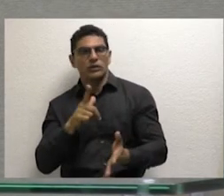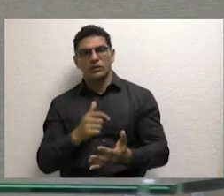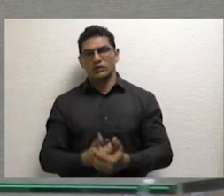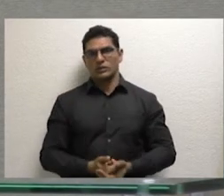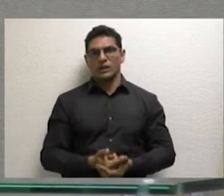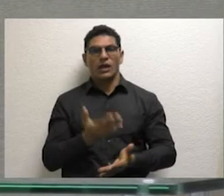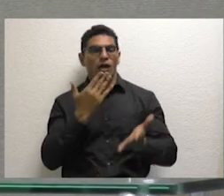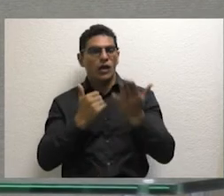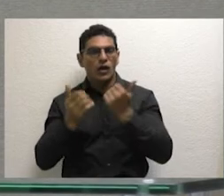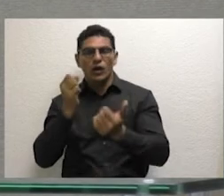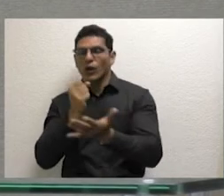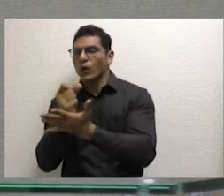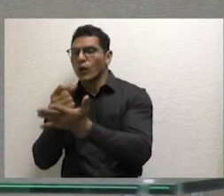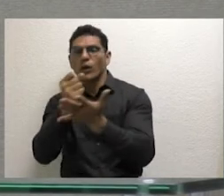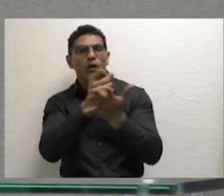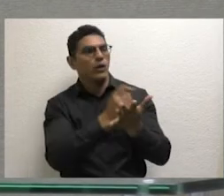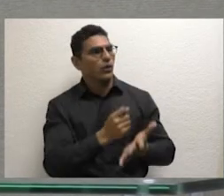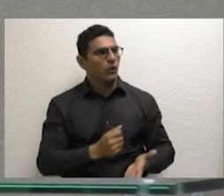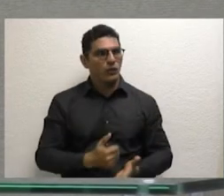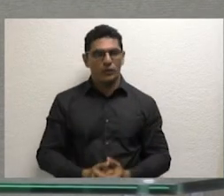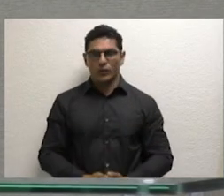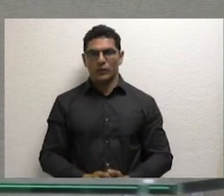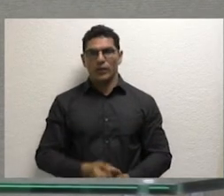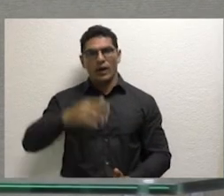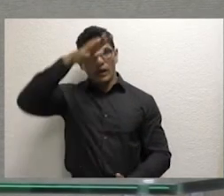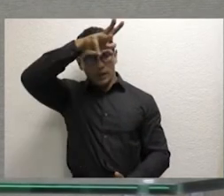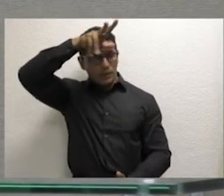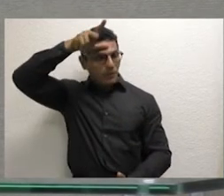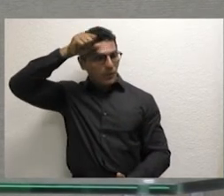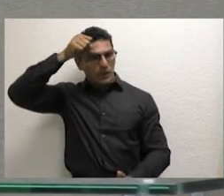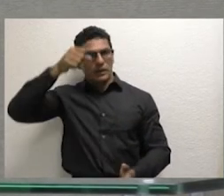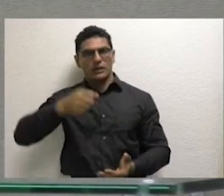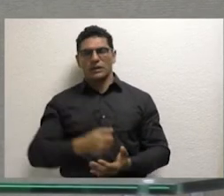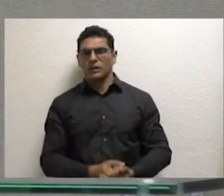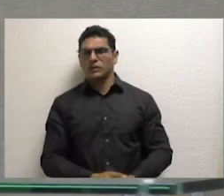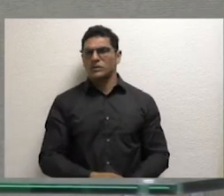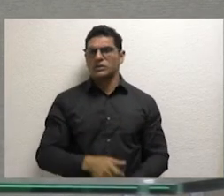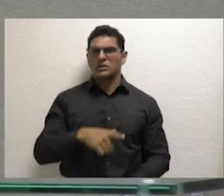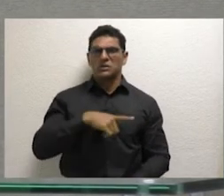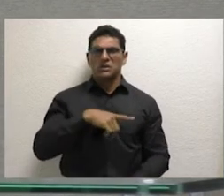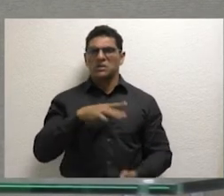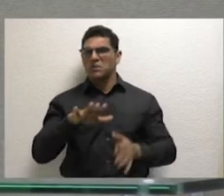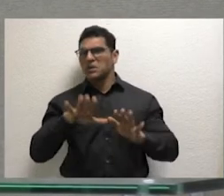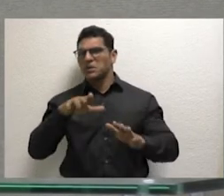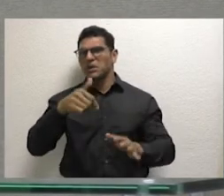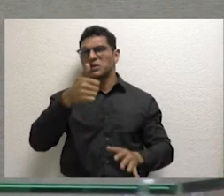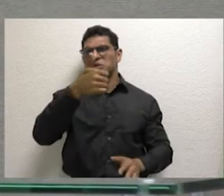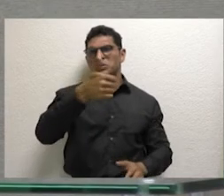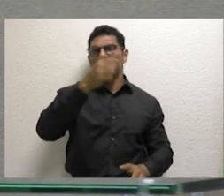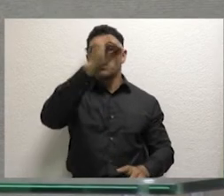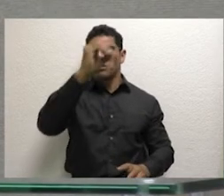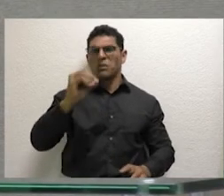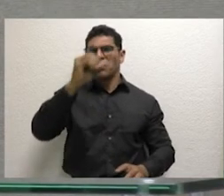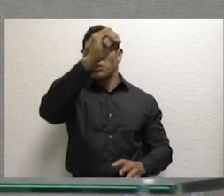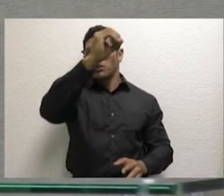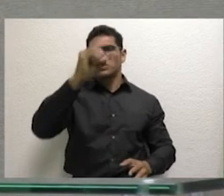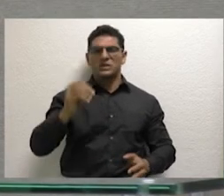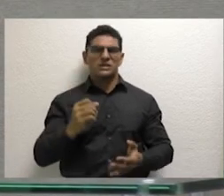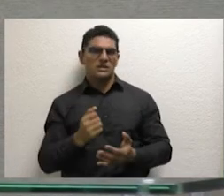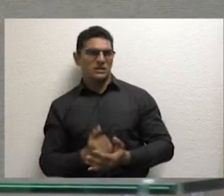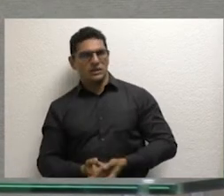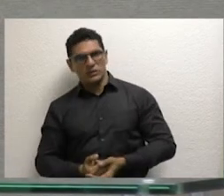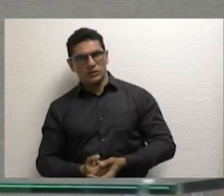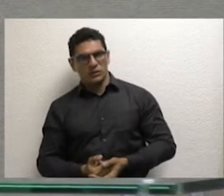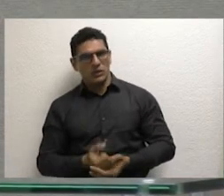quem consome em Manaus deve ter 1% dos consumidores se tanto